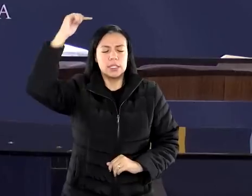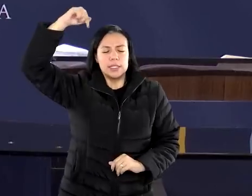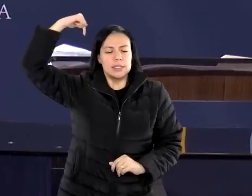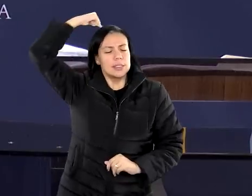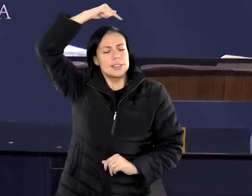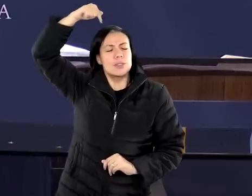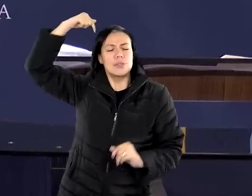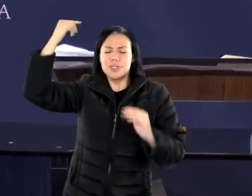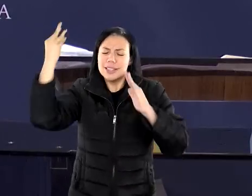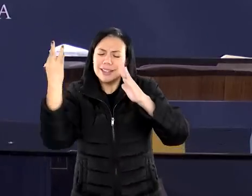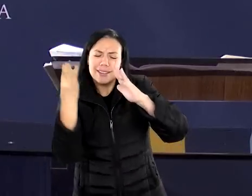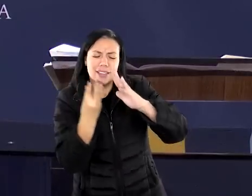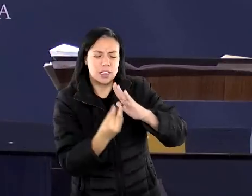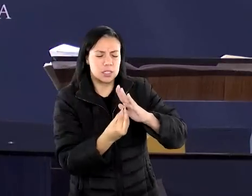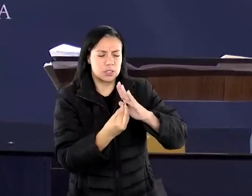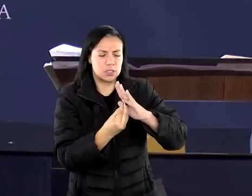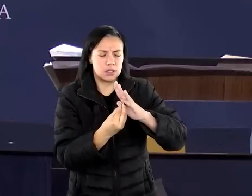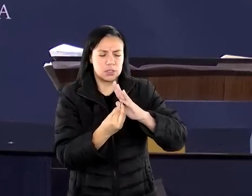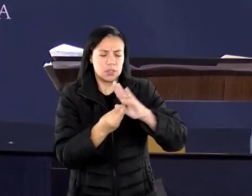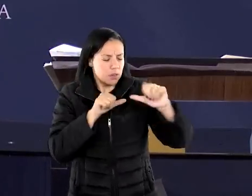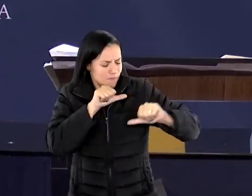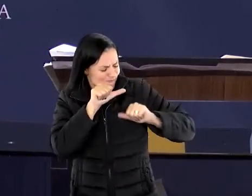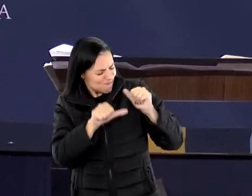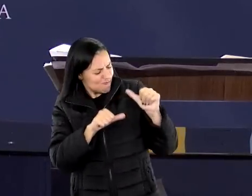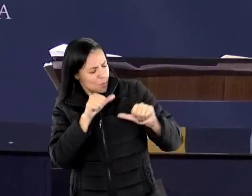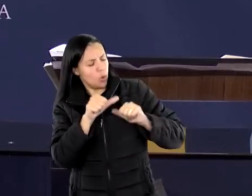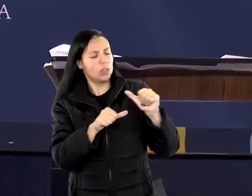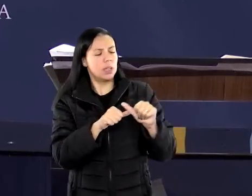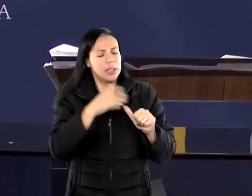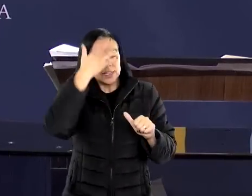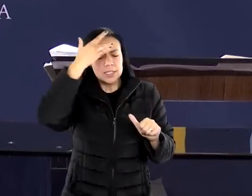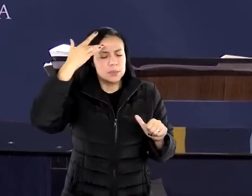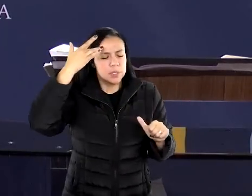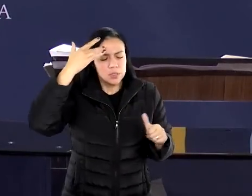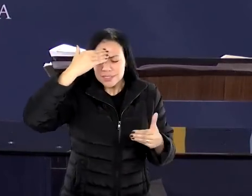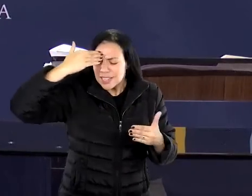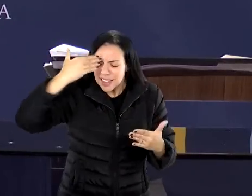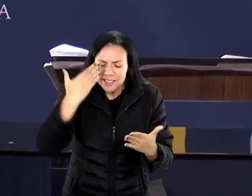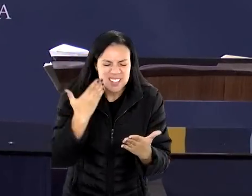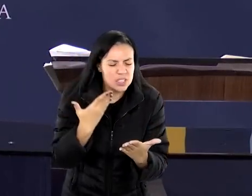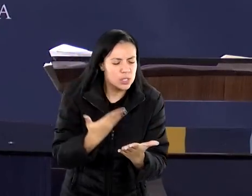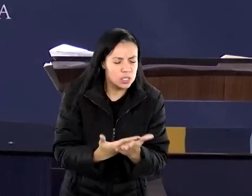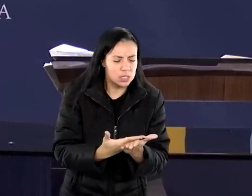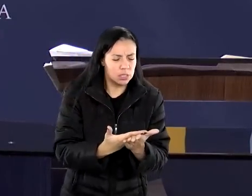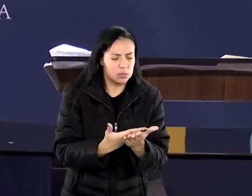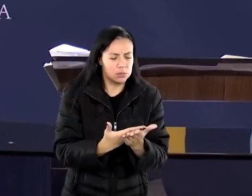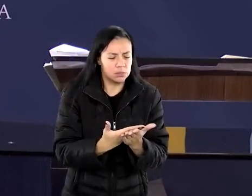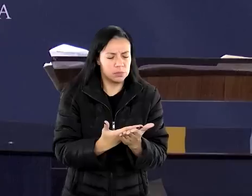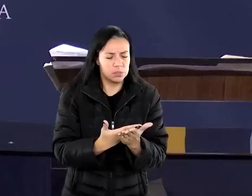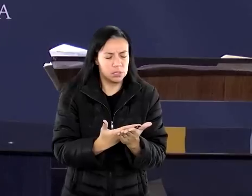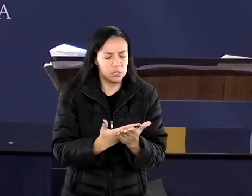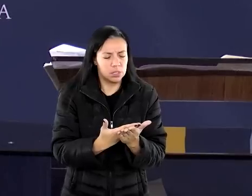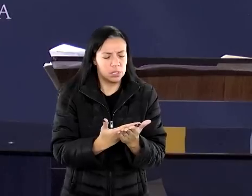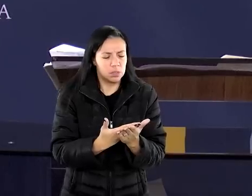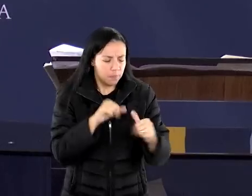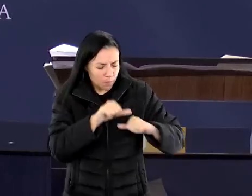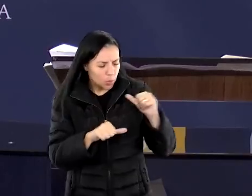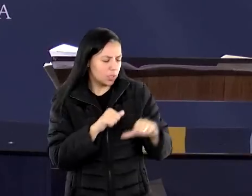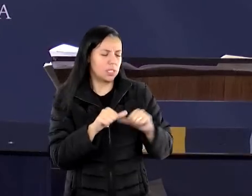Santifica a Tua igreja, quebranta a Tua igreja, que haja conversão hoje, mudança de vida, volta para casa,